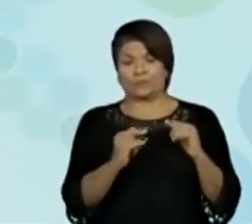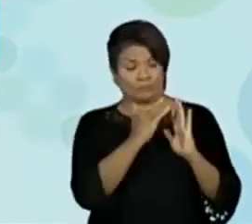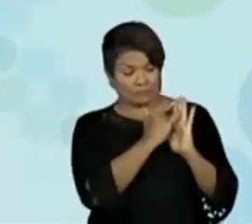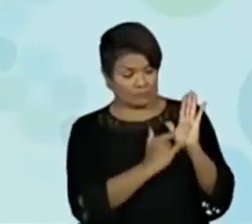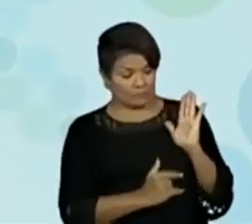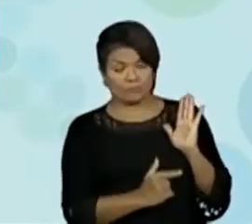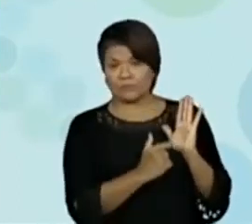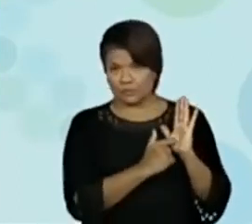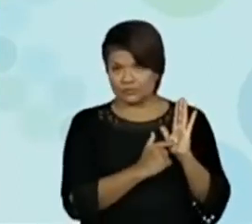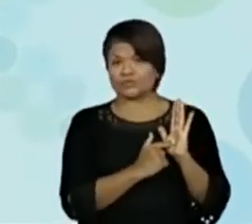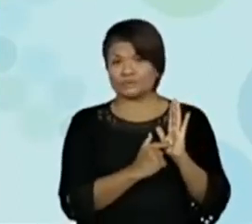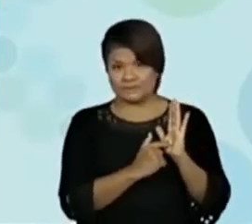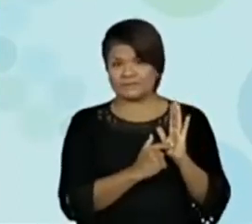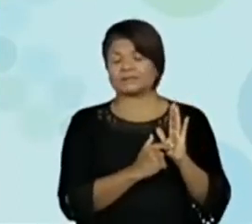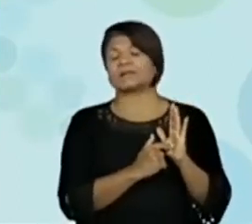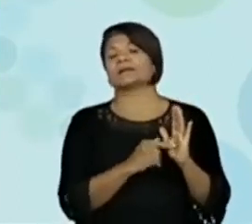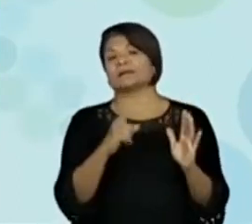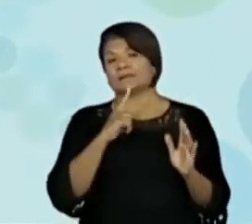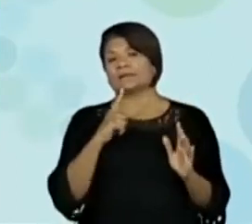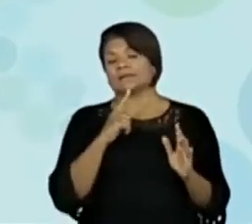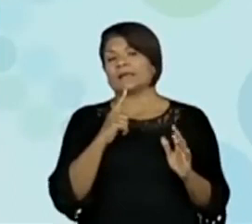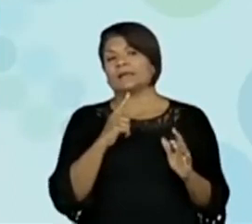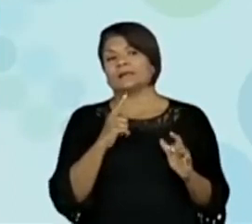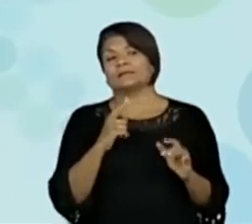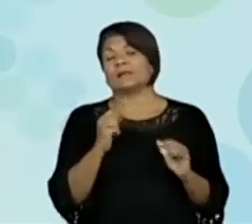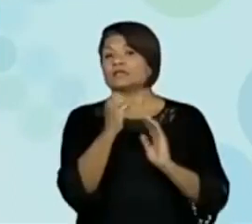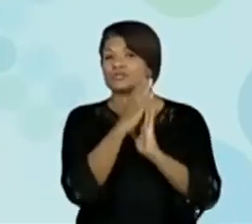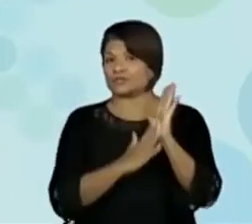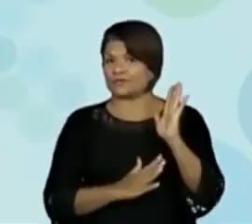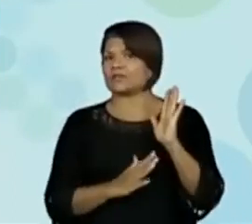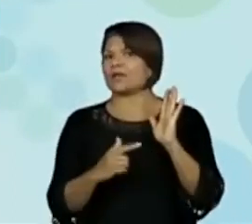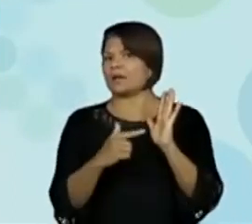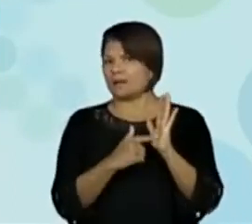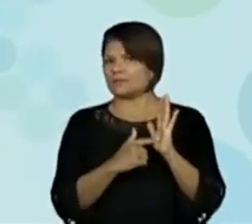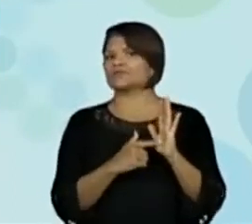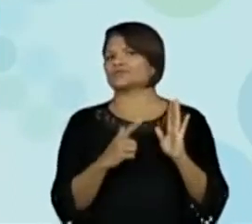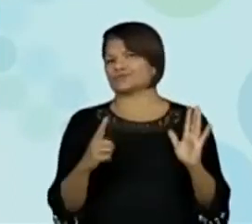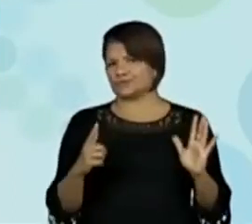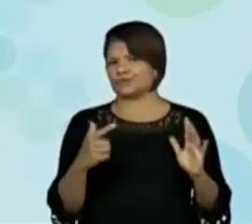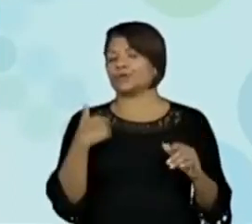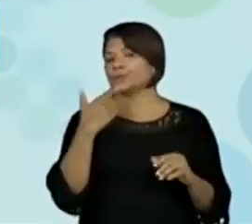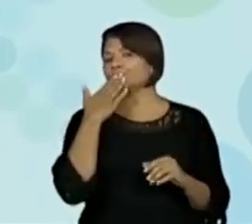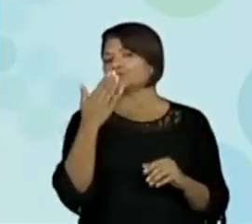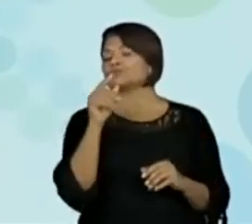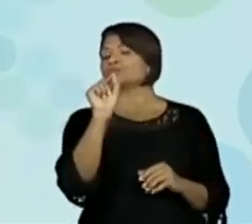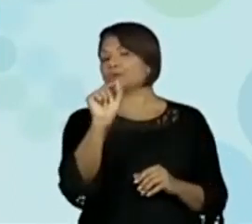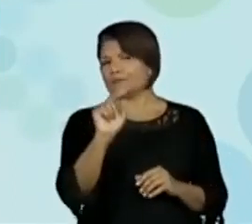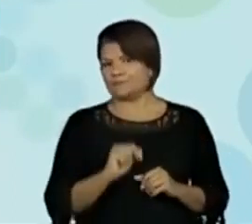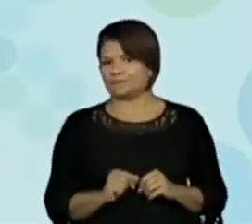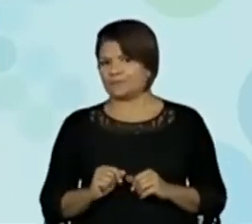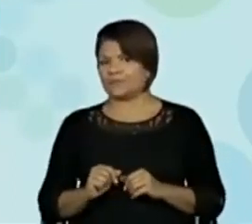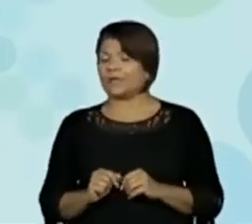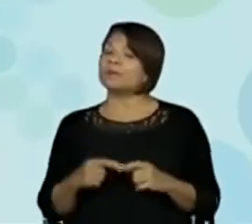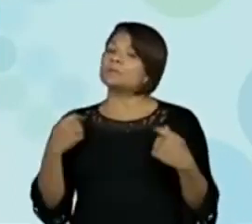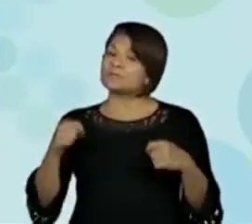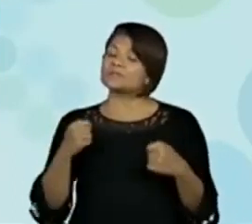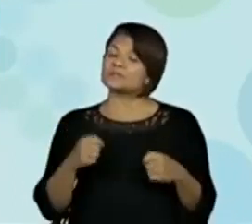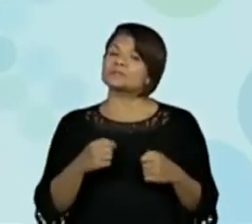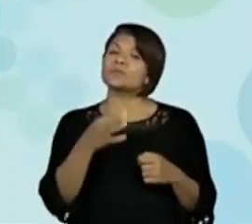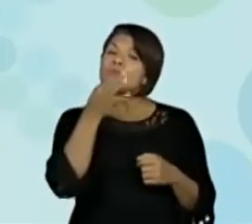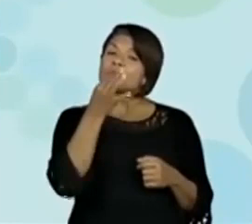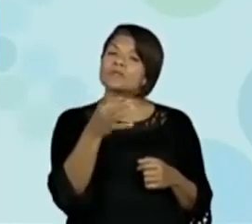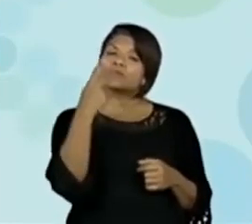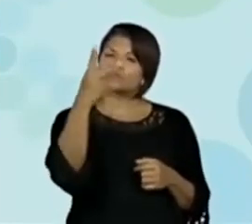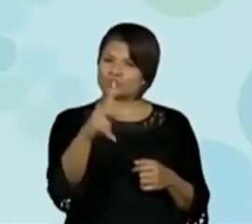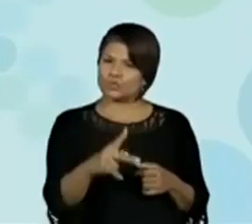desse movimento que vocês estão tendo de atividade dessa aula. Que eu pedi o quê? Um argumento sobre essa notícia, uma opinião